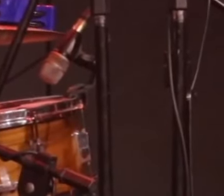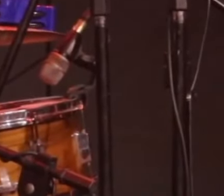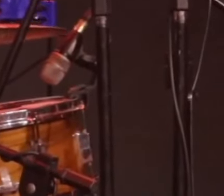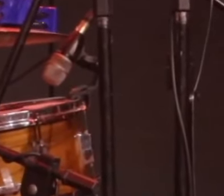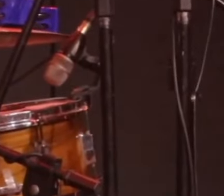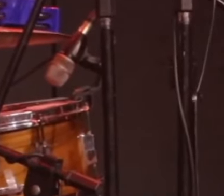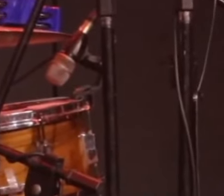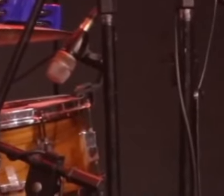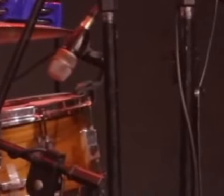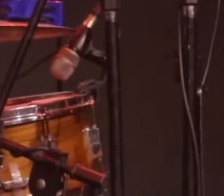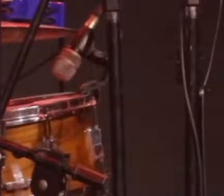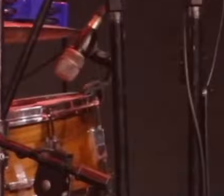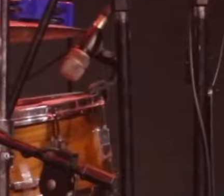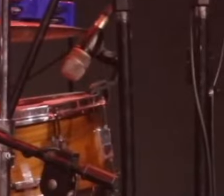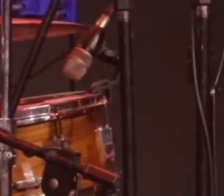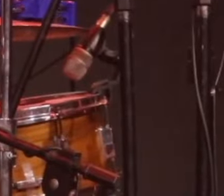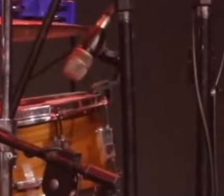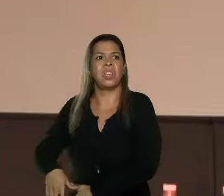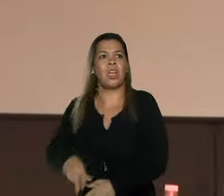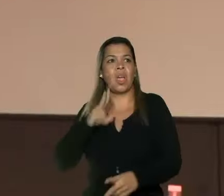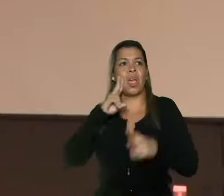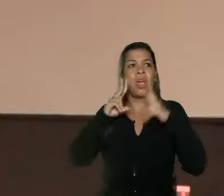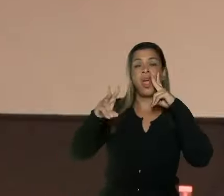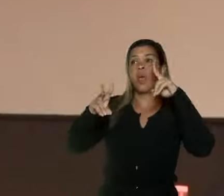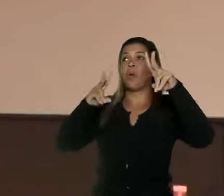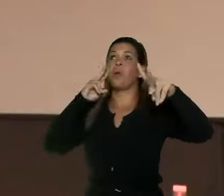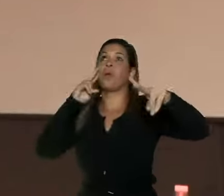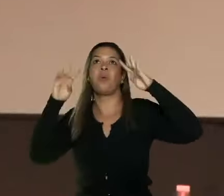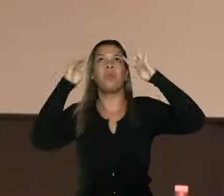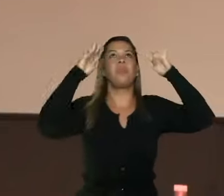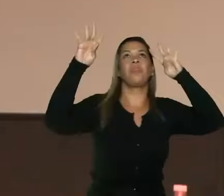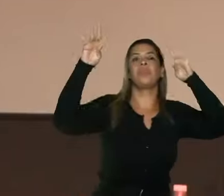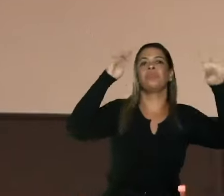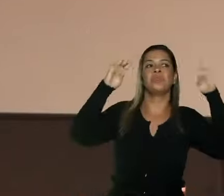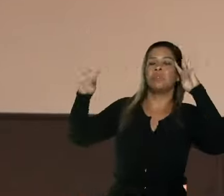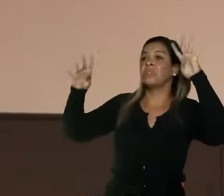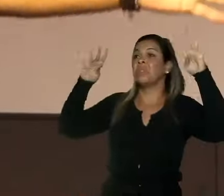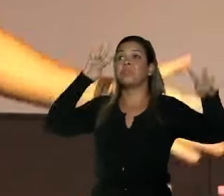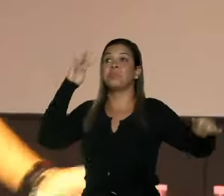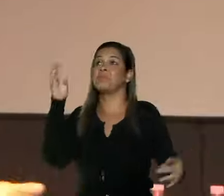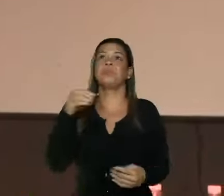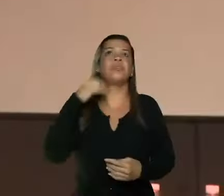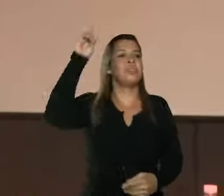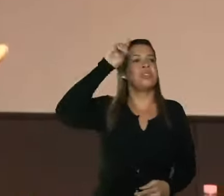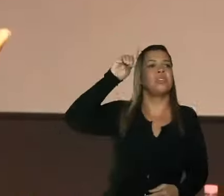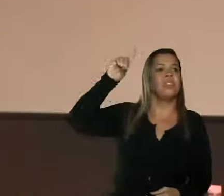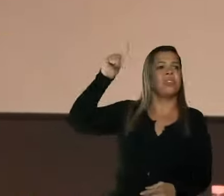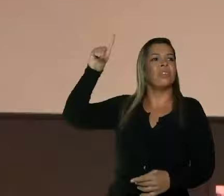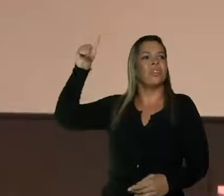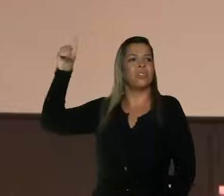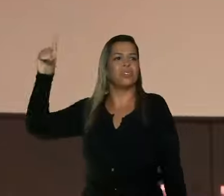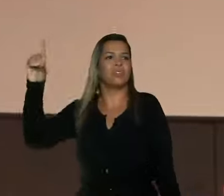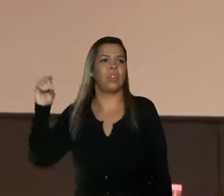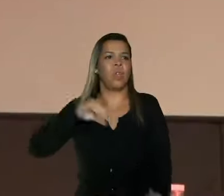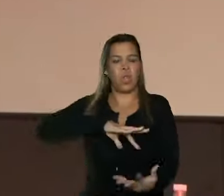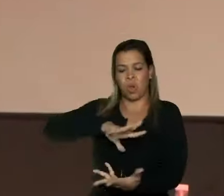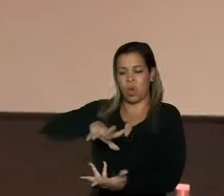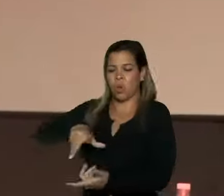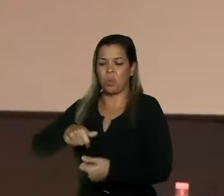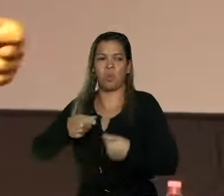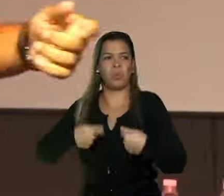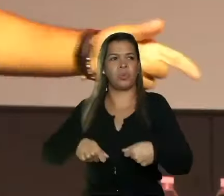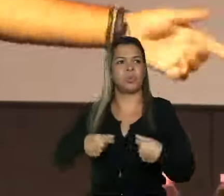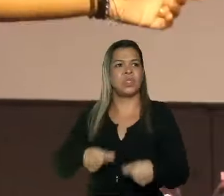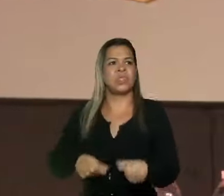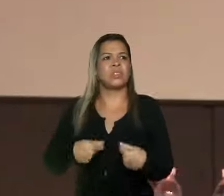os muros daqui, eu viajando sem ter a noção que o mundo precisa de